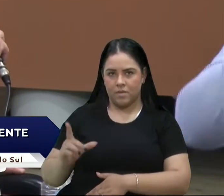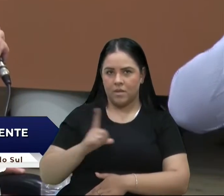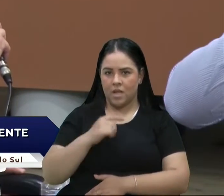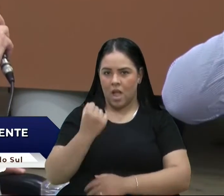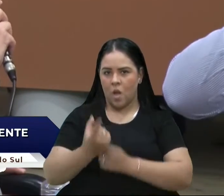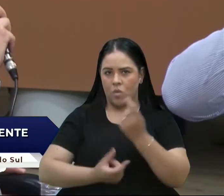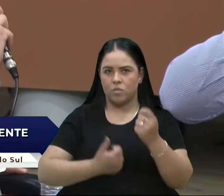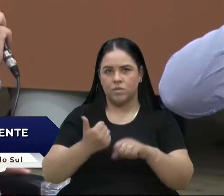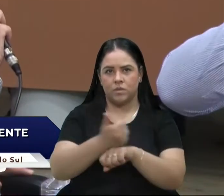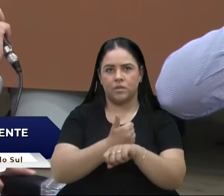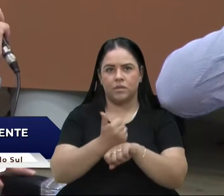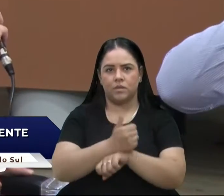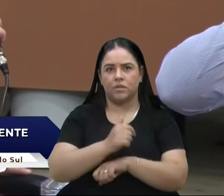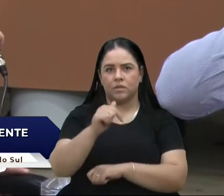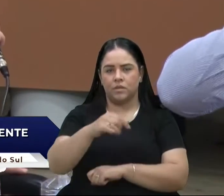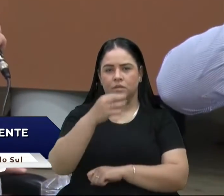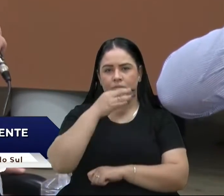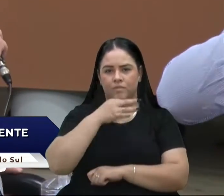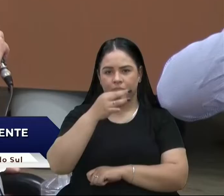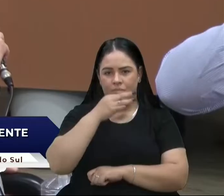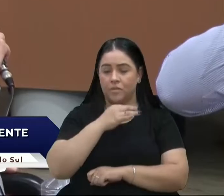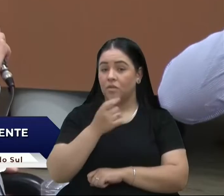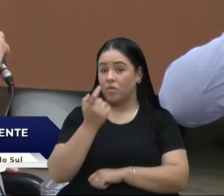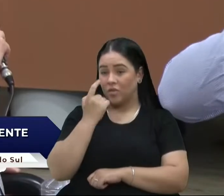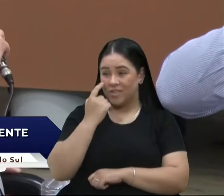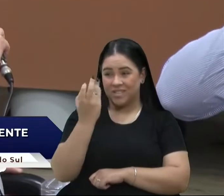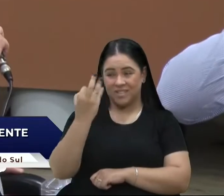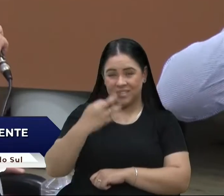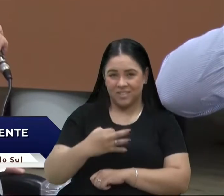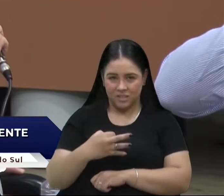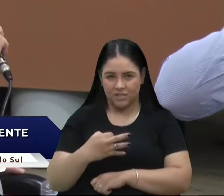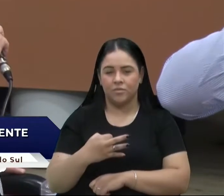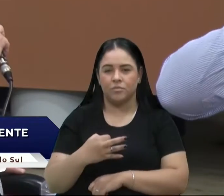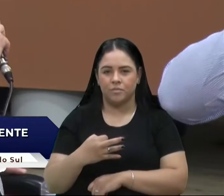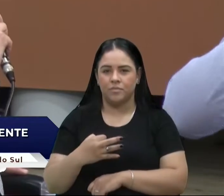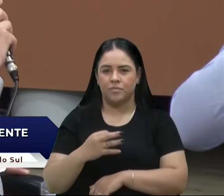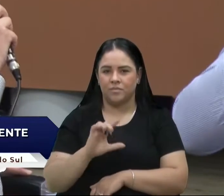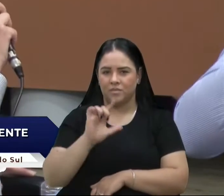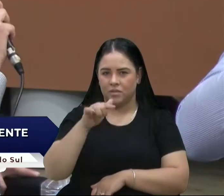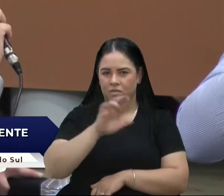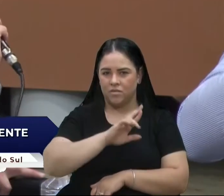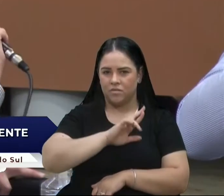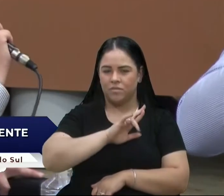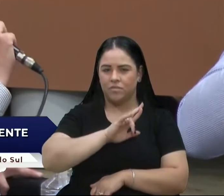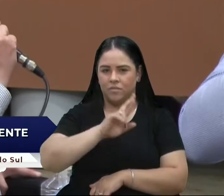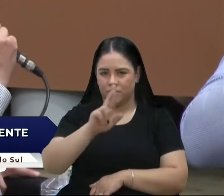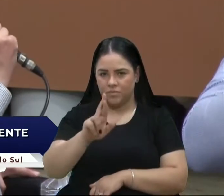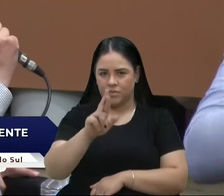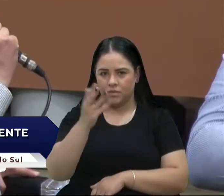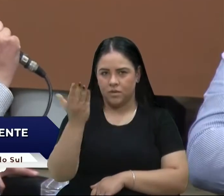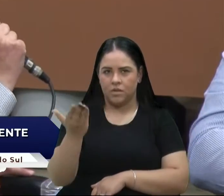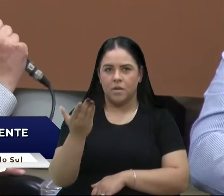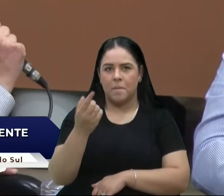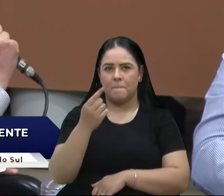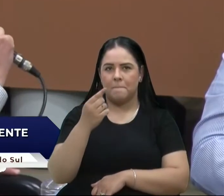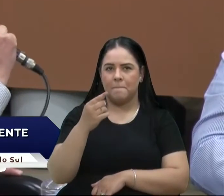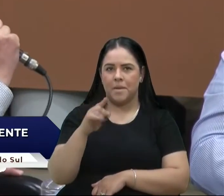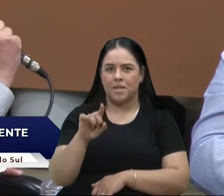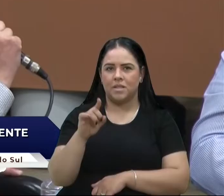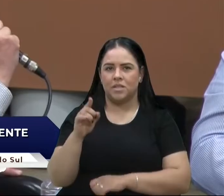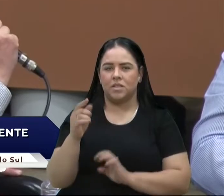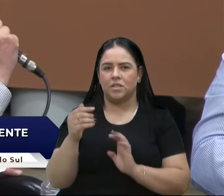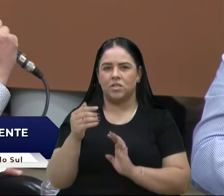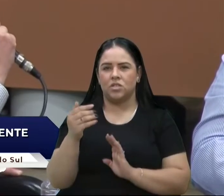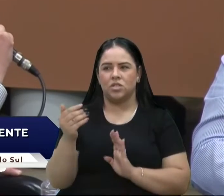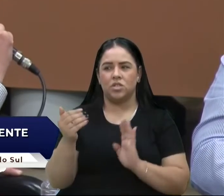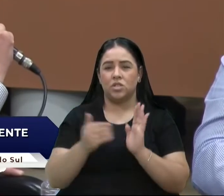Caxias. Eu posso verificar o certo, tá, e passar para o senhor, mas eles já chegaram